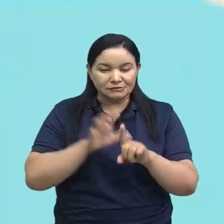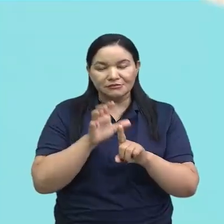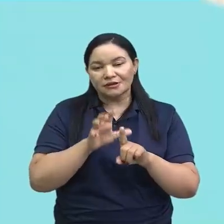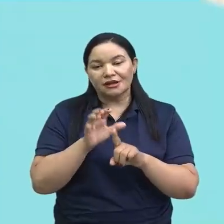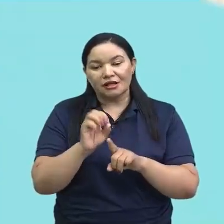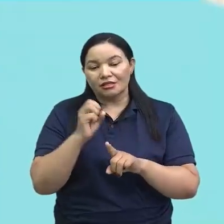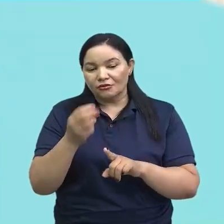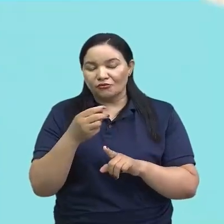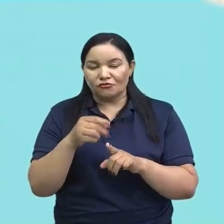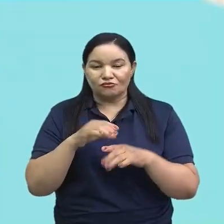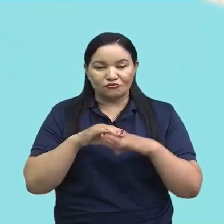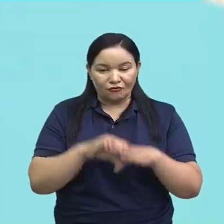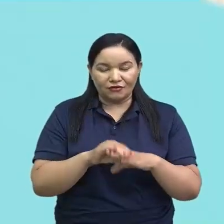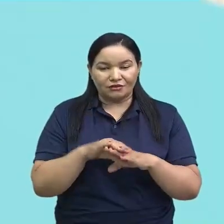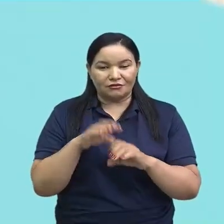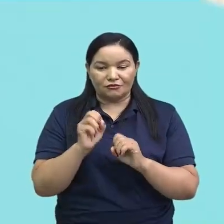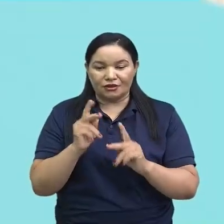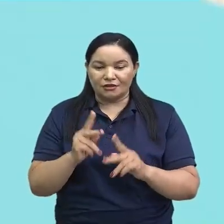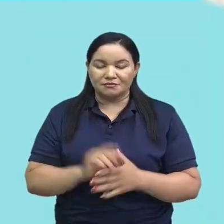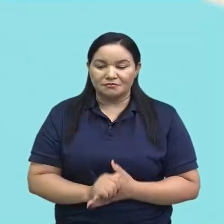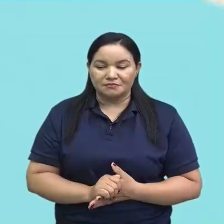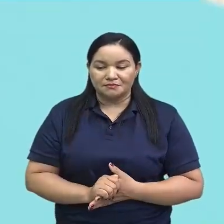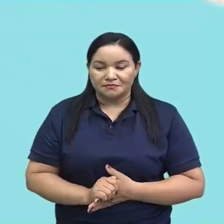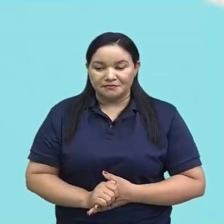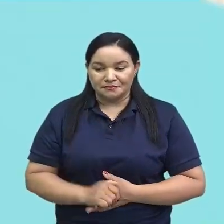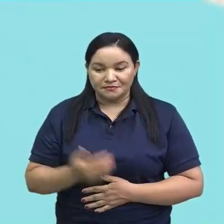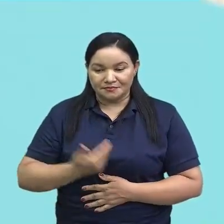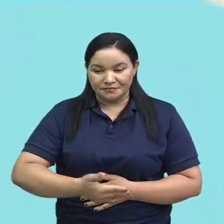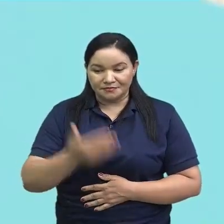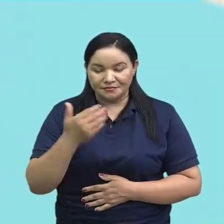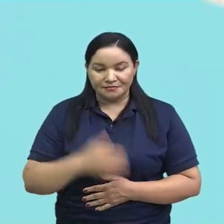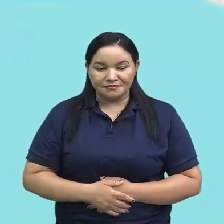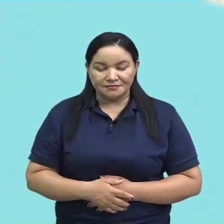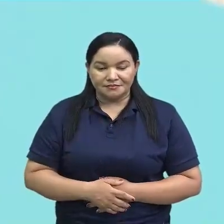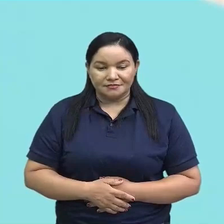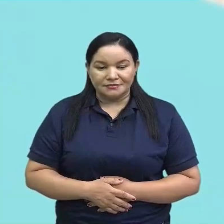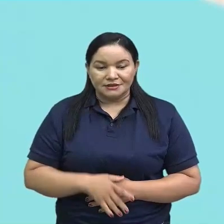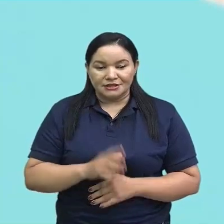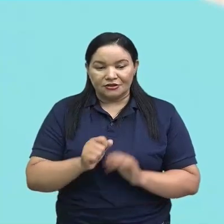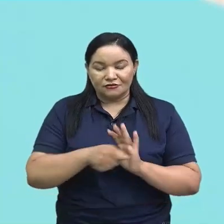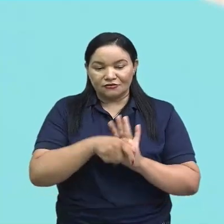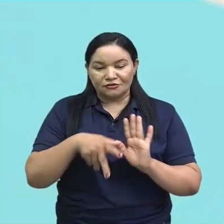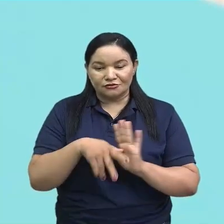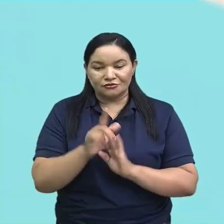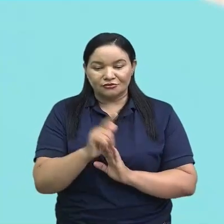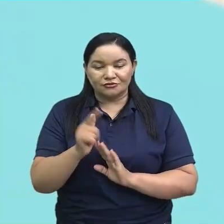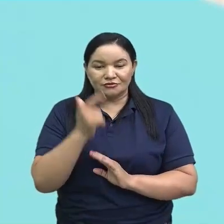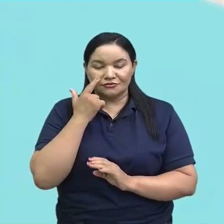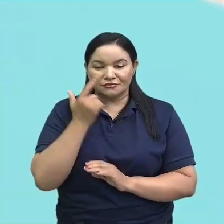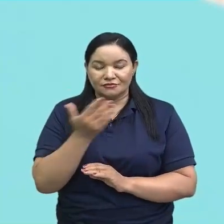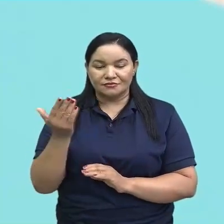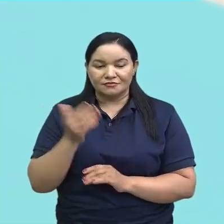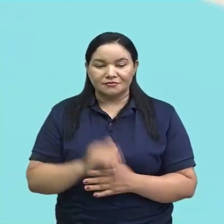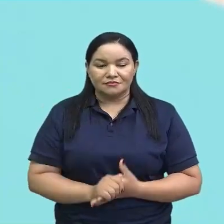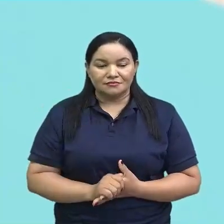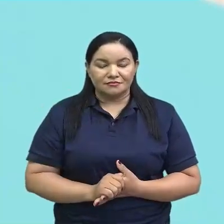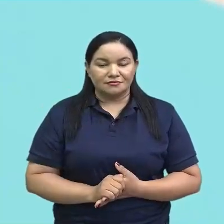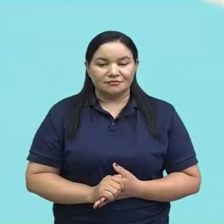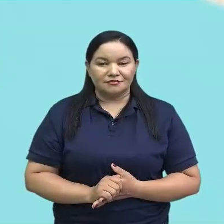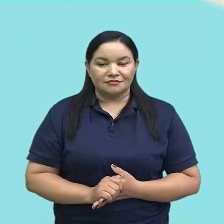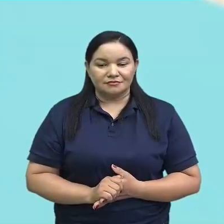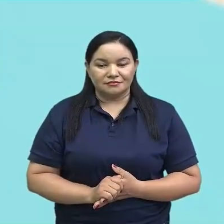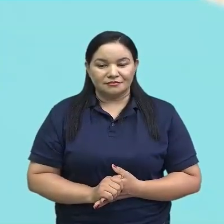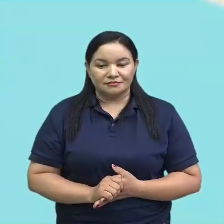outra pessoa. Ok? Vamos seguir? A próxima figura de linguagem vai trabalhar exatamente a